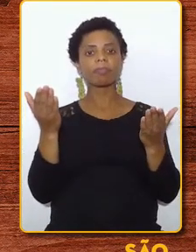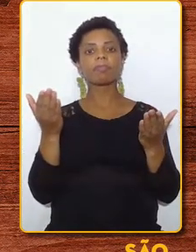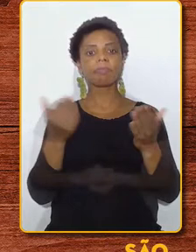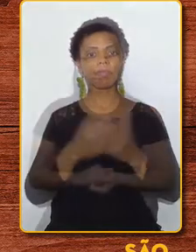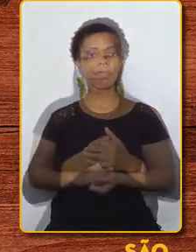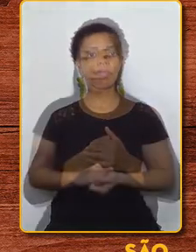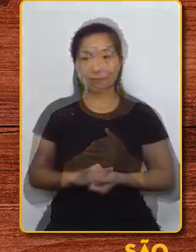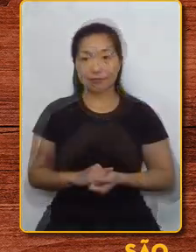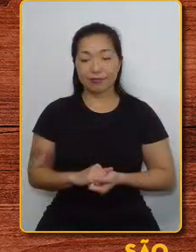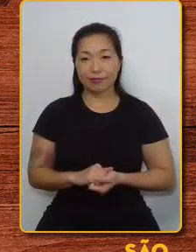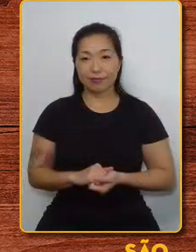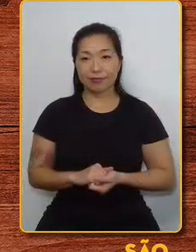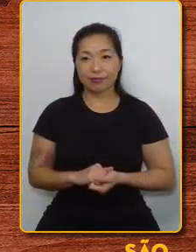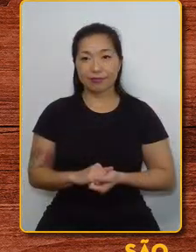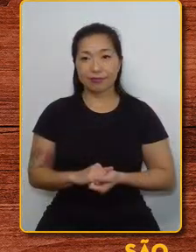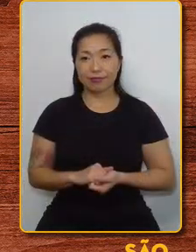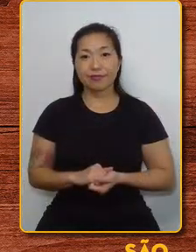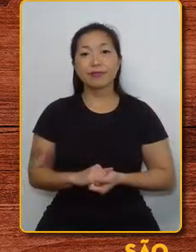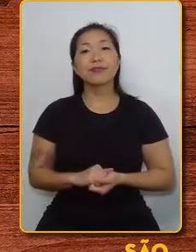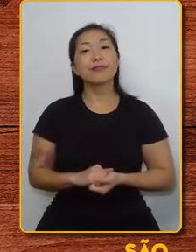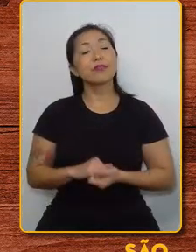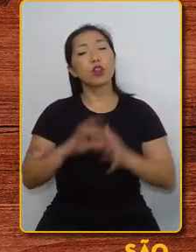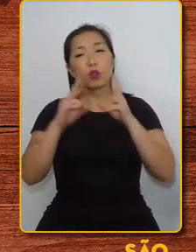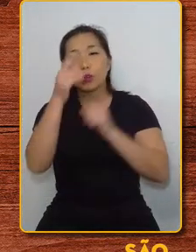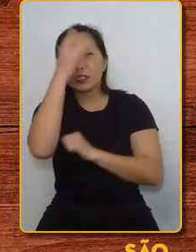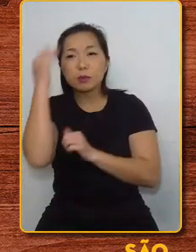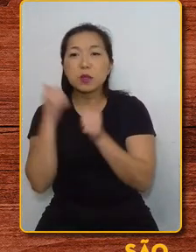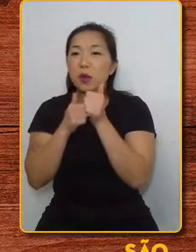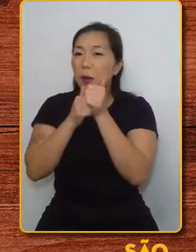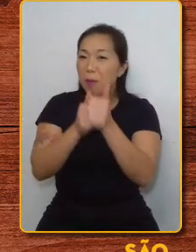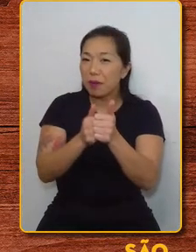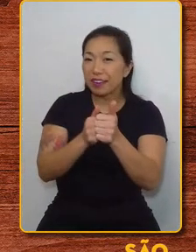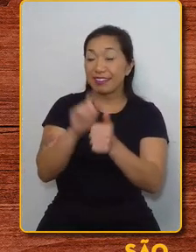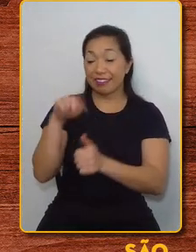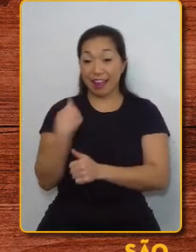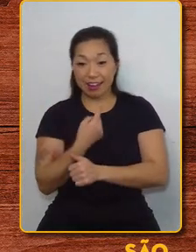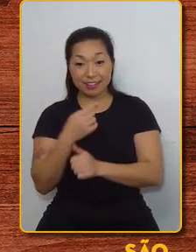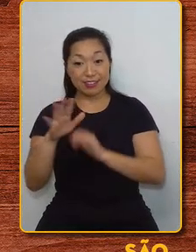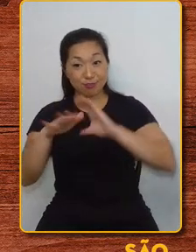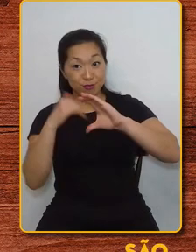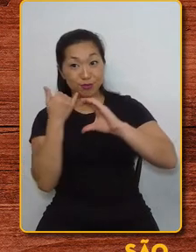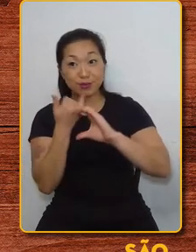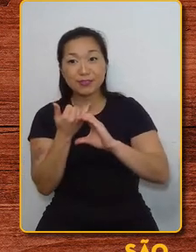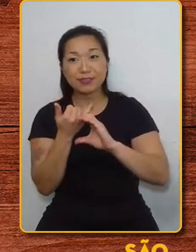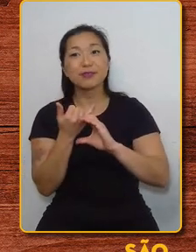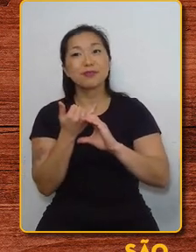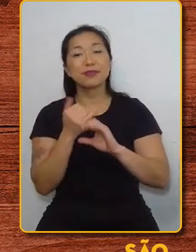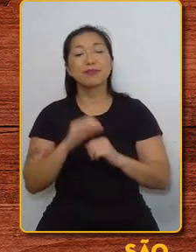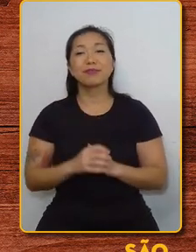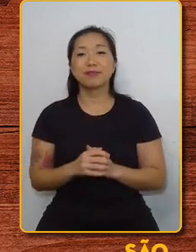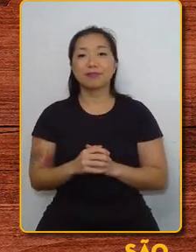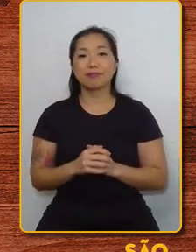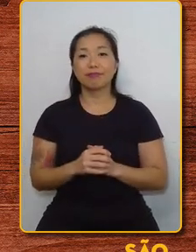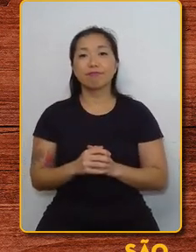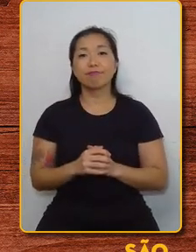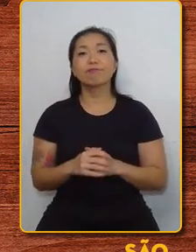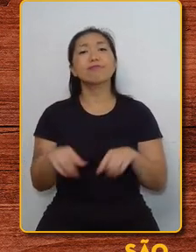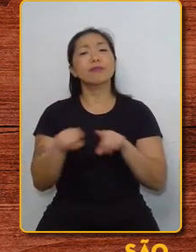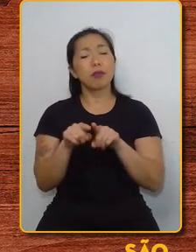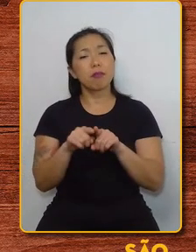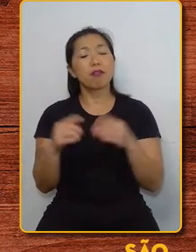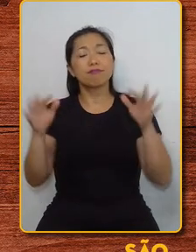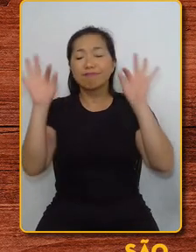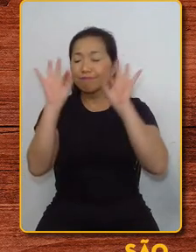estamos acompanhando pelo canal do YouTube. Eu brinco por aí, viu, Tereza, que é o nosso momento